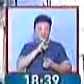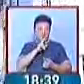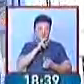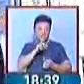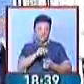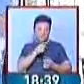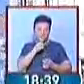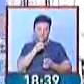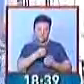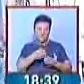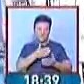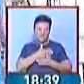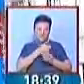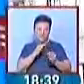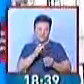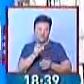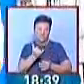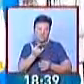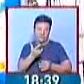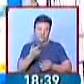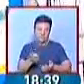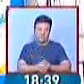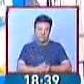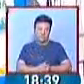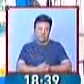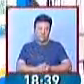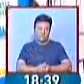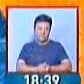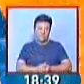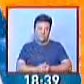cada vez mais amigas do ambiente.